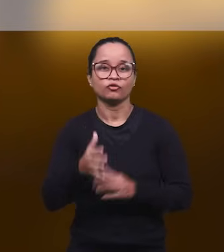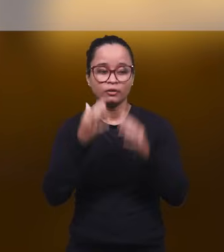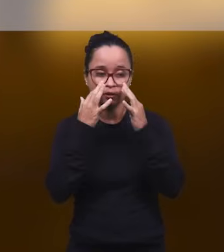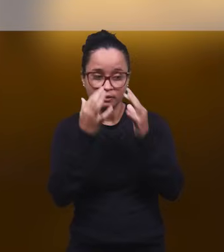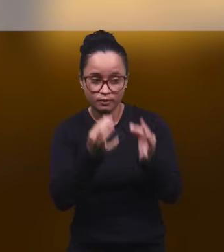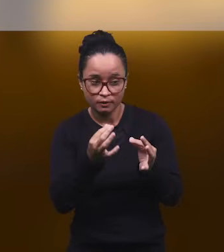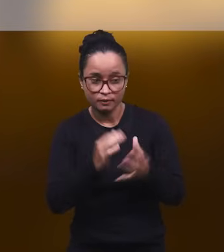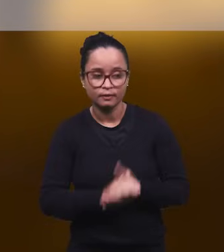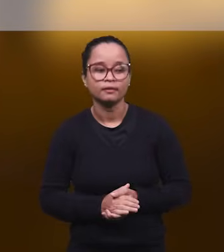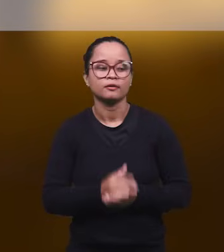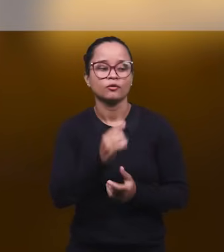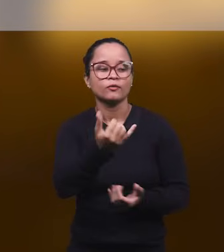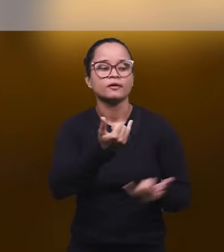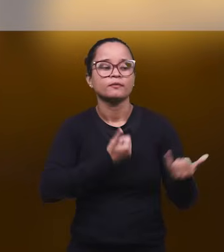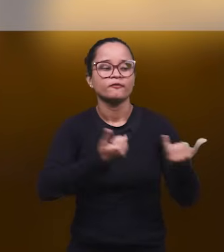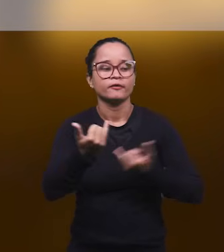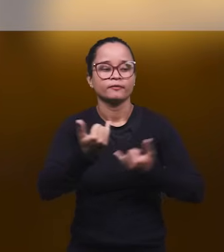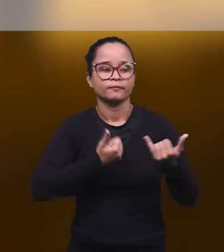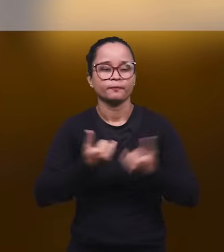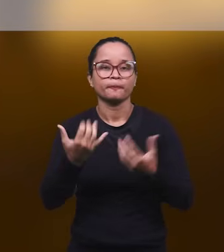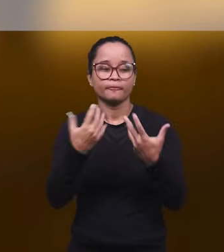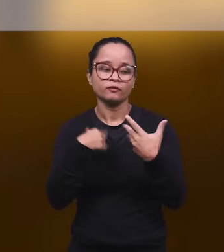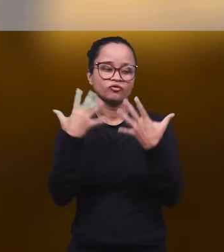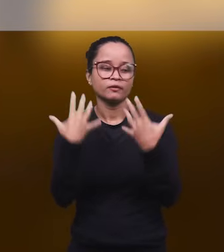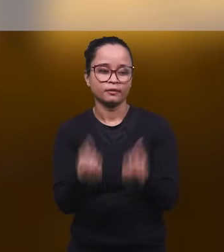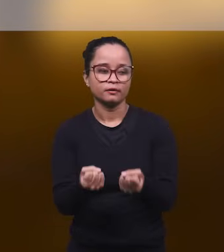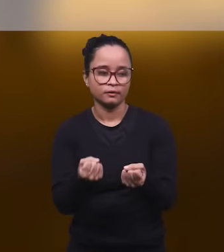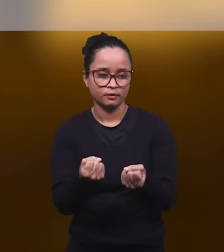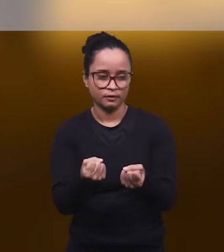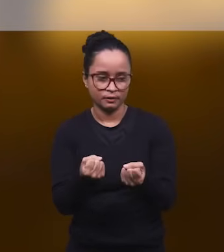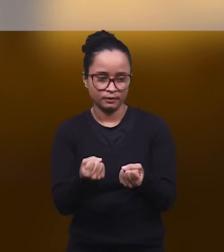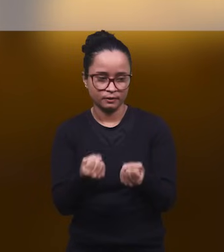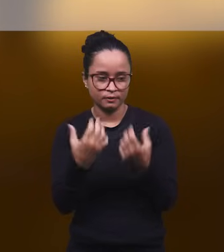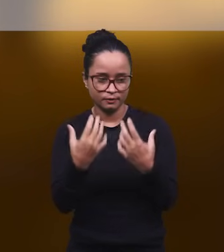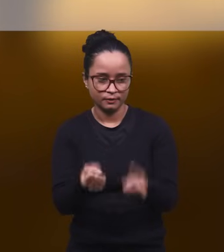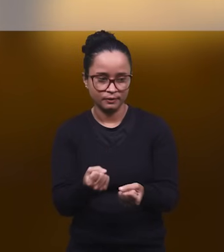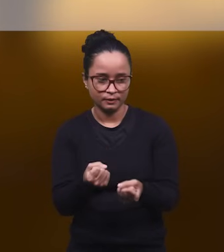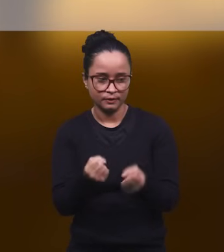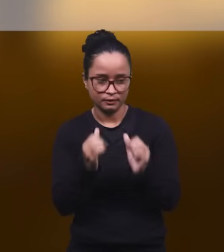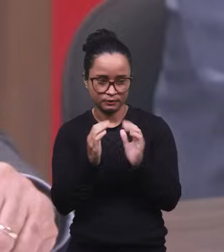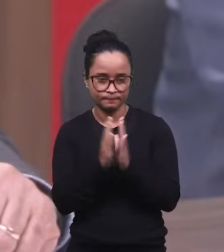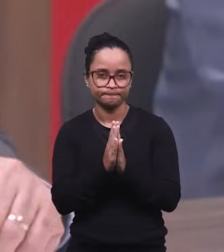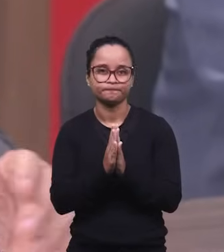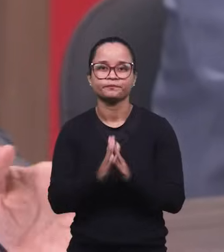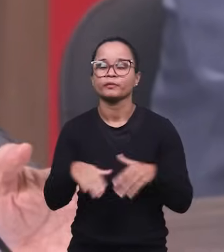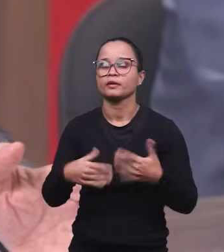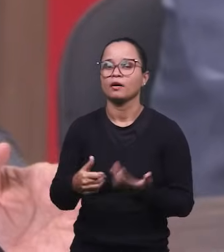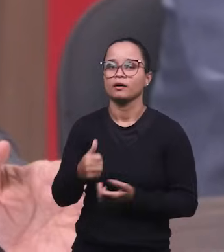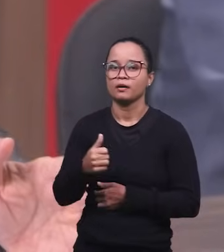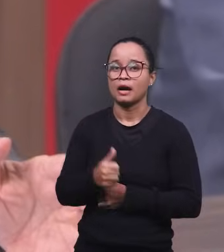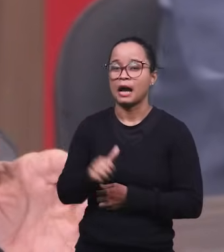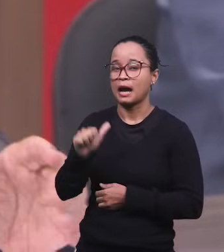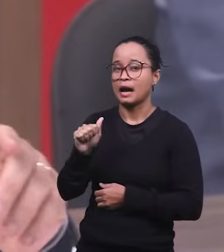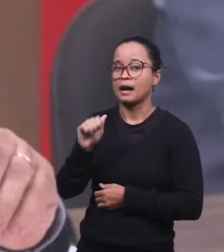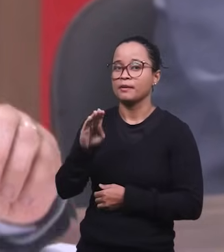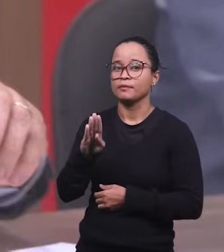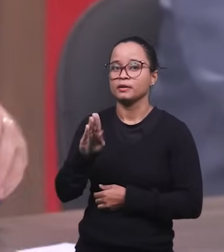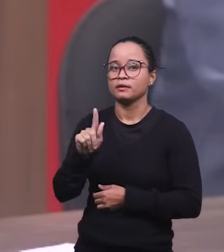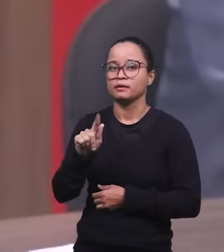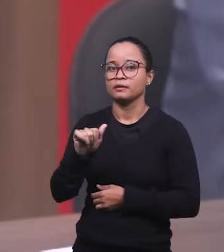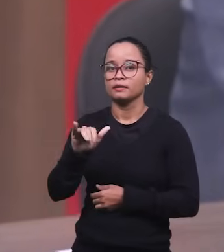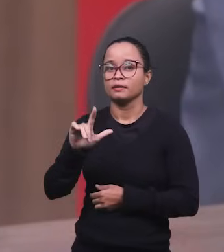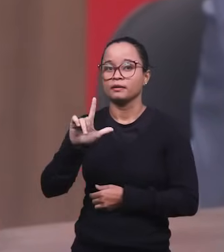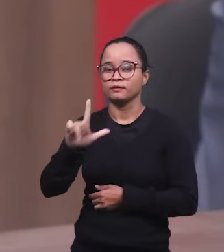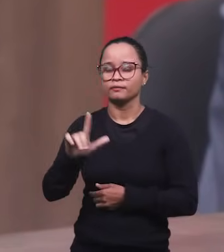dado ouvidos à tua voz e tenho aceitado a tua face. Abigail ali